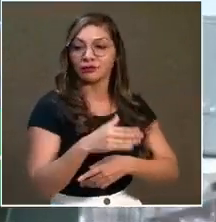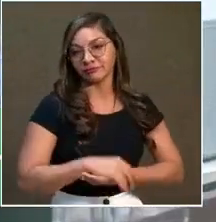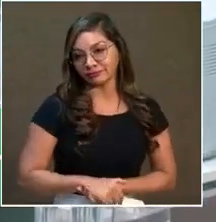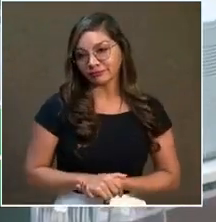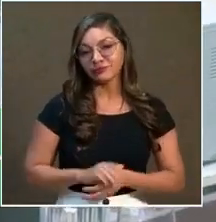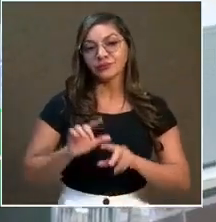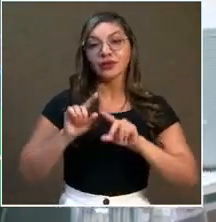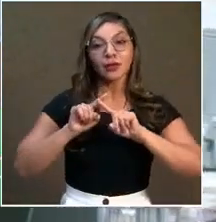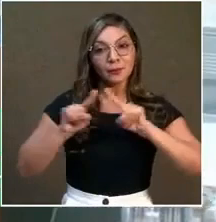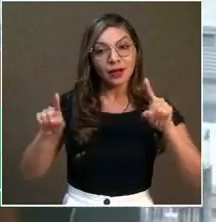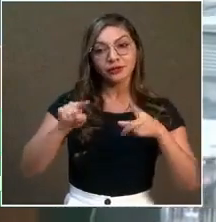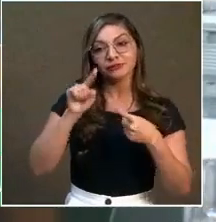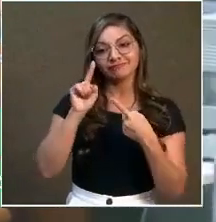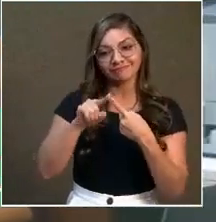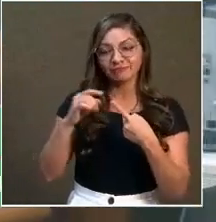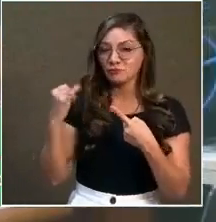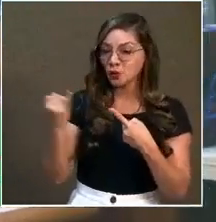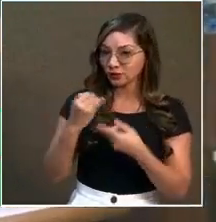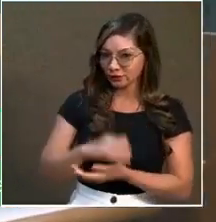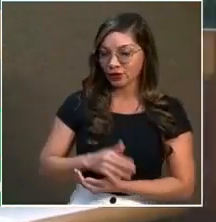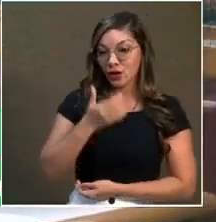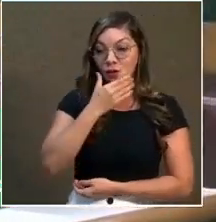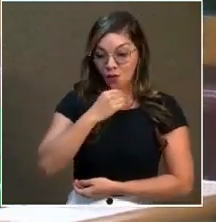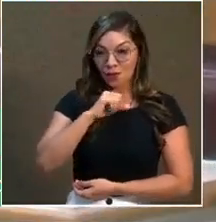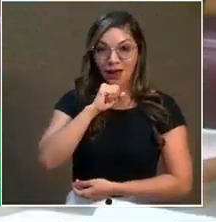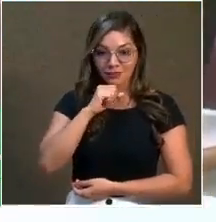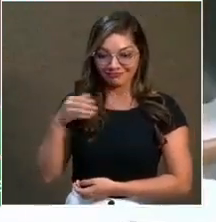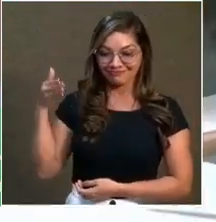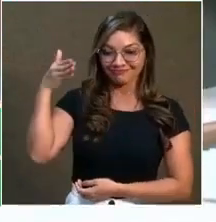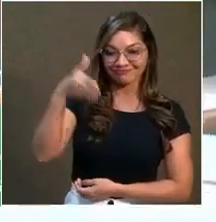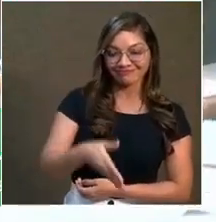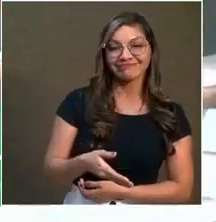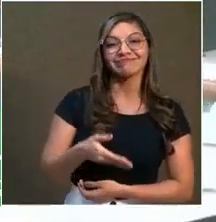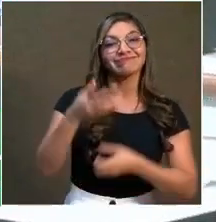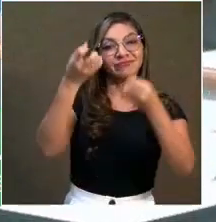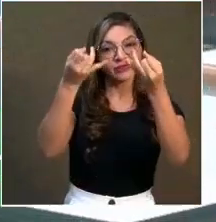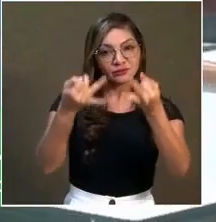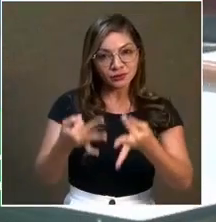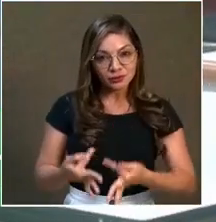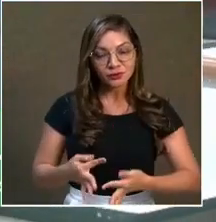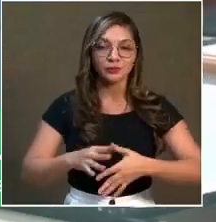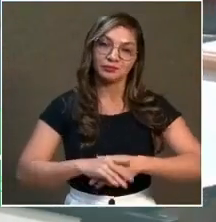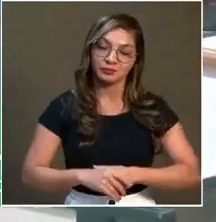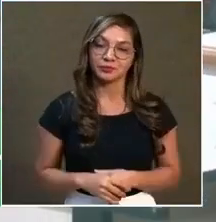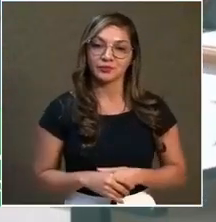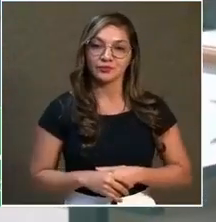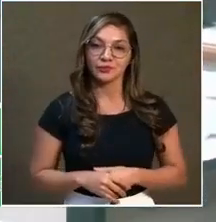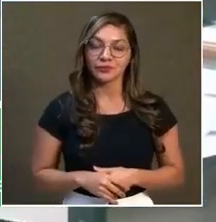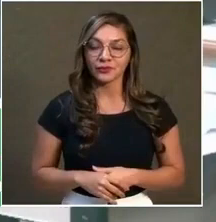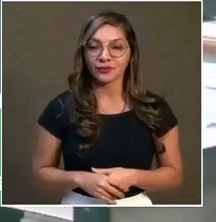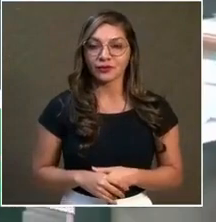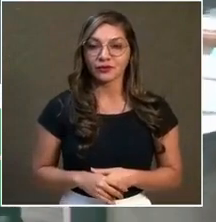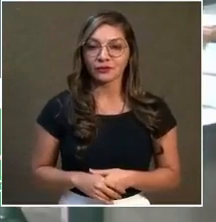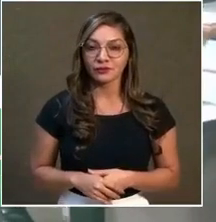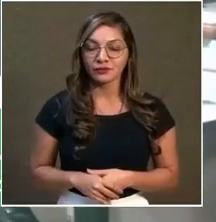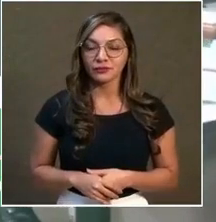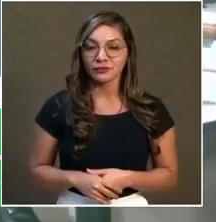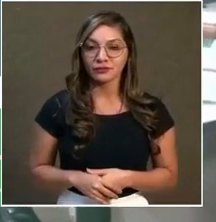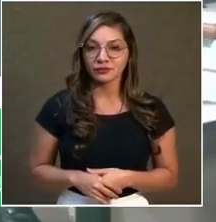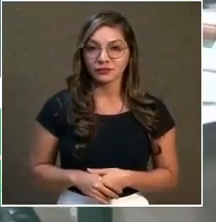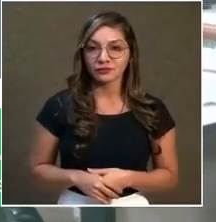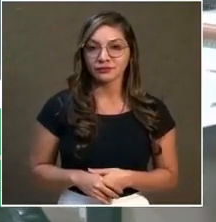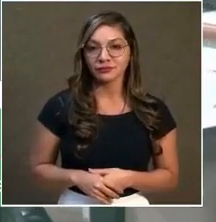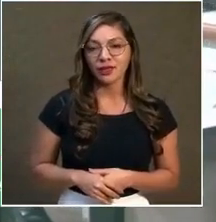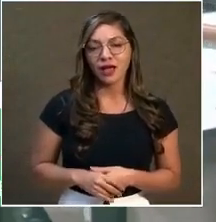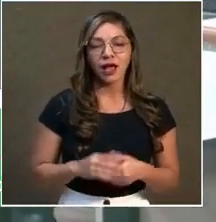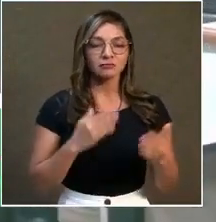muito interessante. O pai chegou na frente de vossas excelências e mencionou que ele,